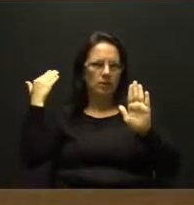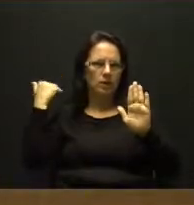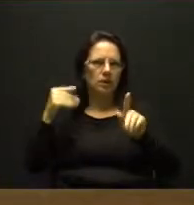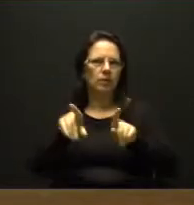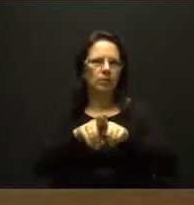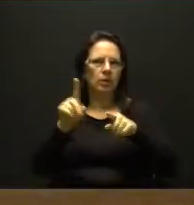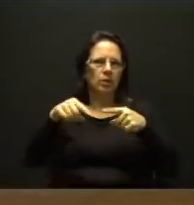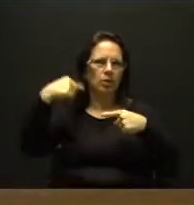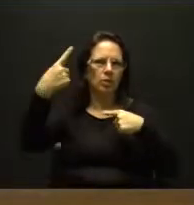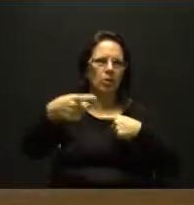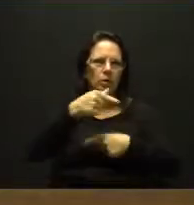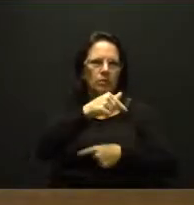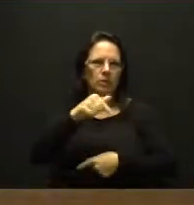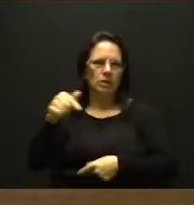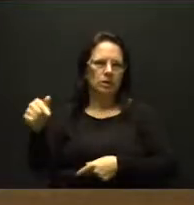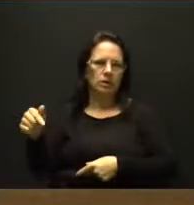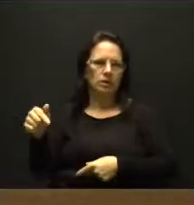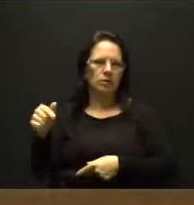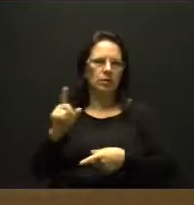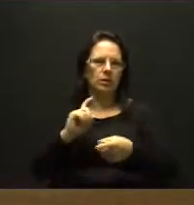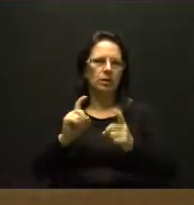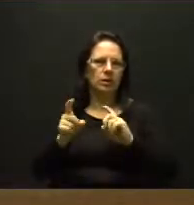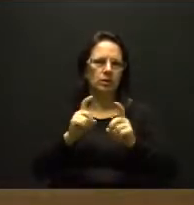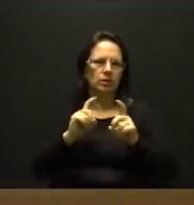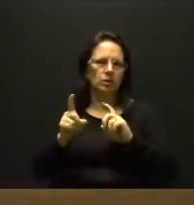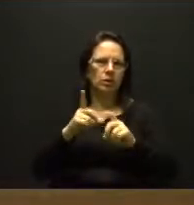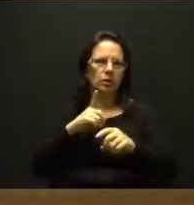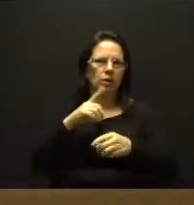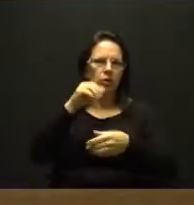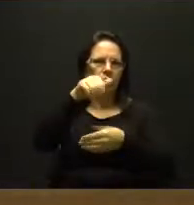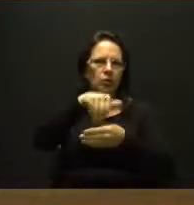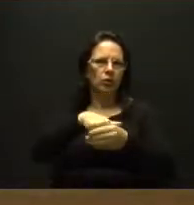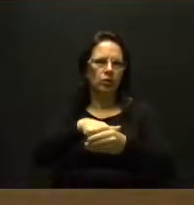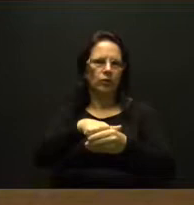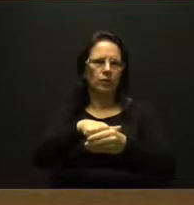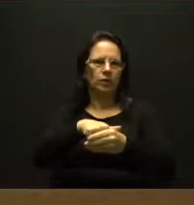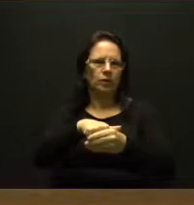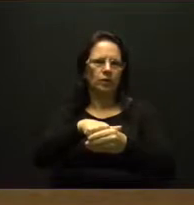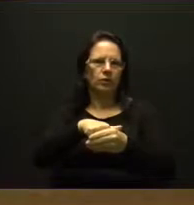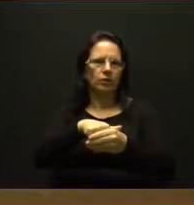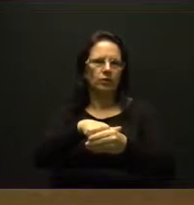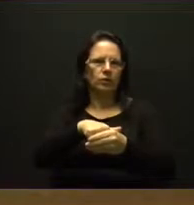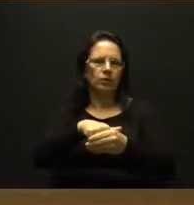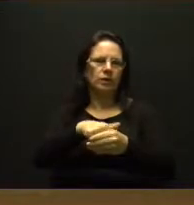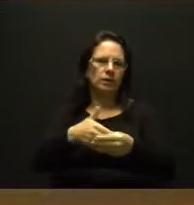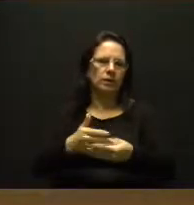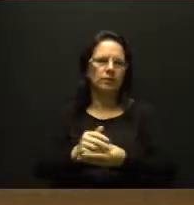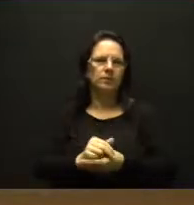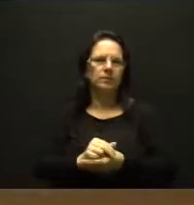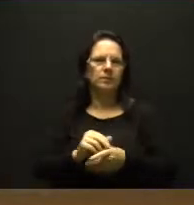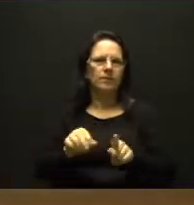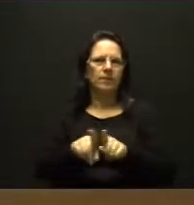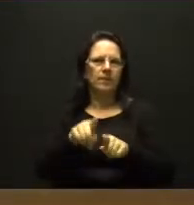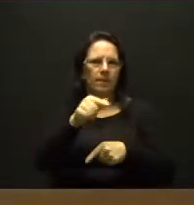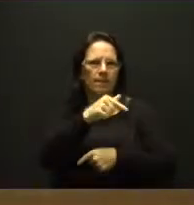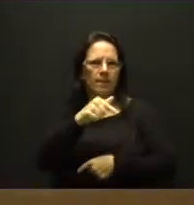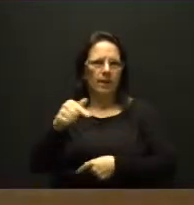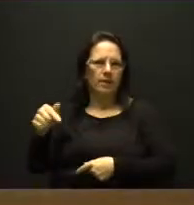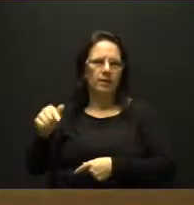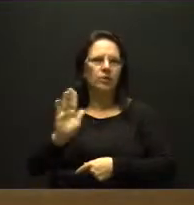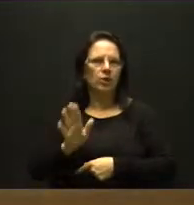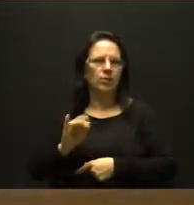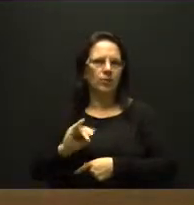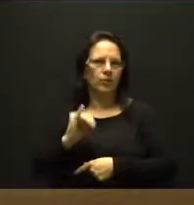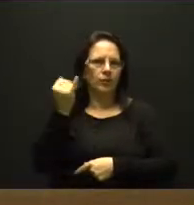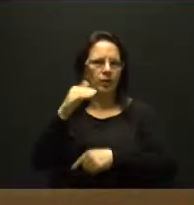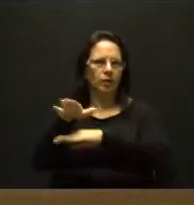provavelmente na próxima semana a próxima sessão ordinária teremos a votação a plantação e votação dele está inclusive nessa semana de aproveitar a oportunidade